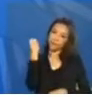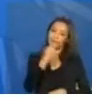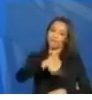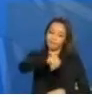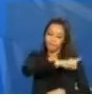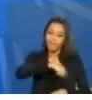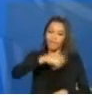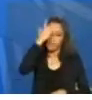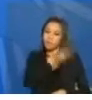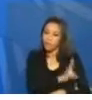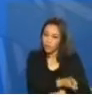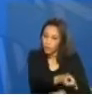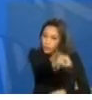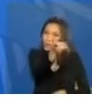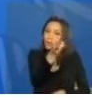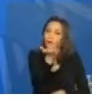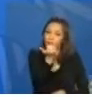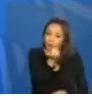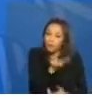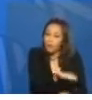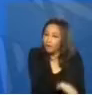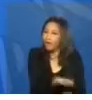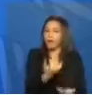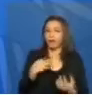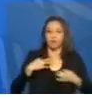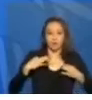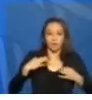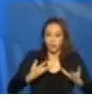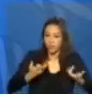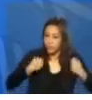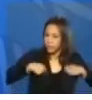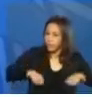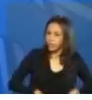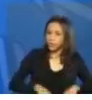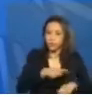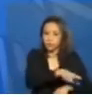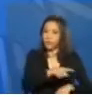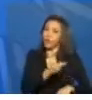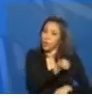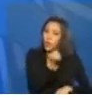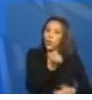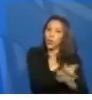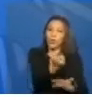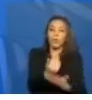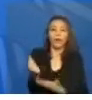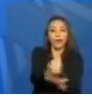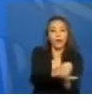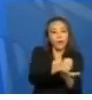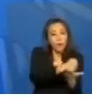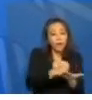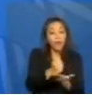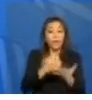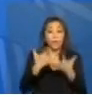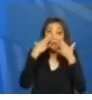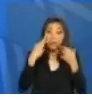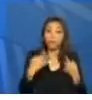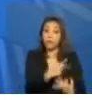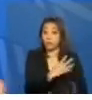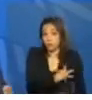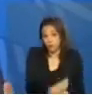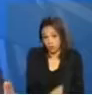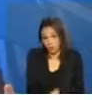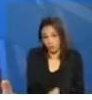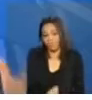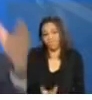continuar vivendo, se alimentando, se vestindo, podendo comprar remédio, dar atenção aos seus filhos.